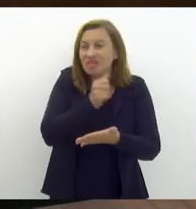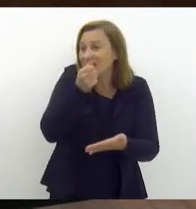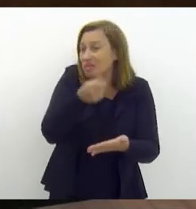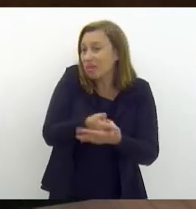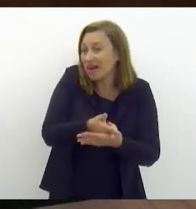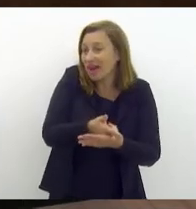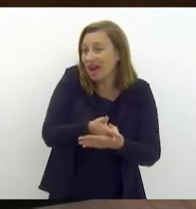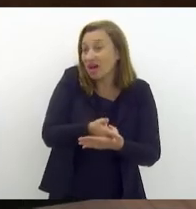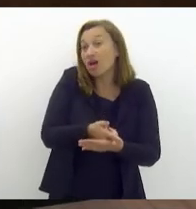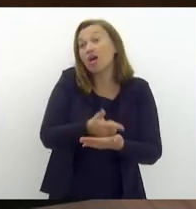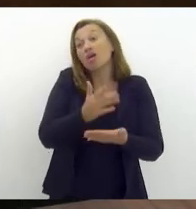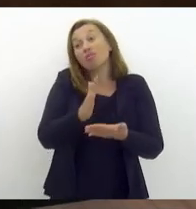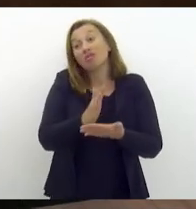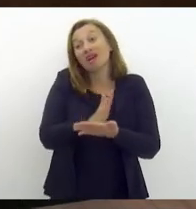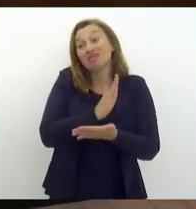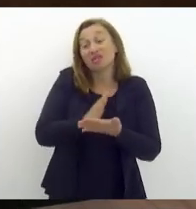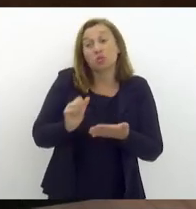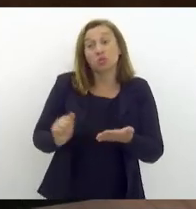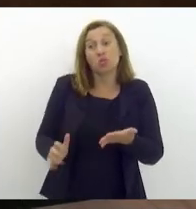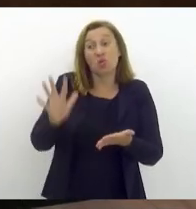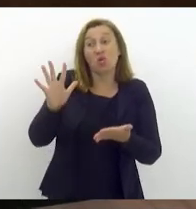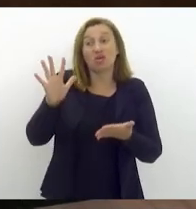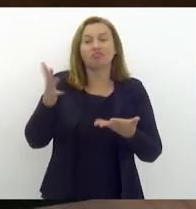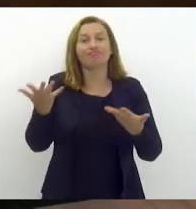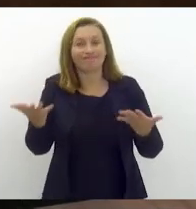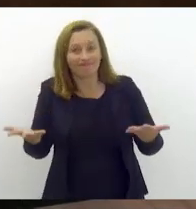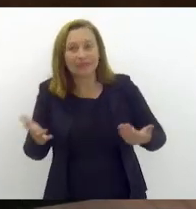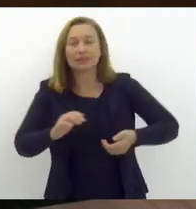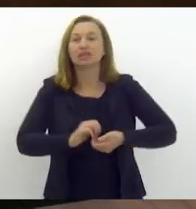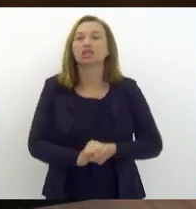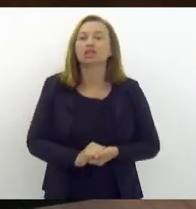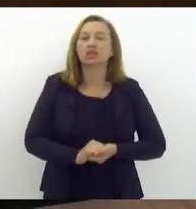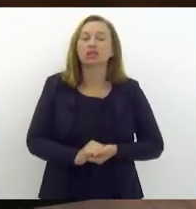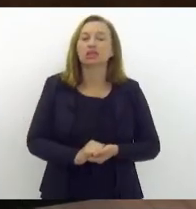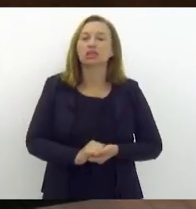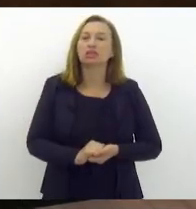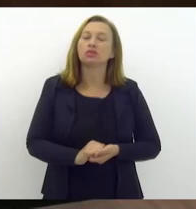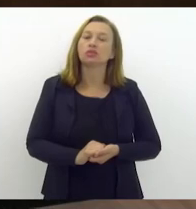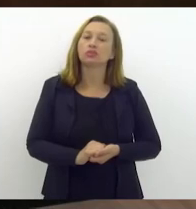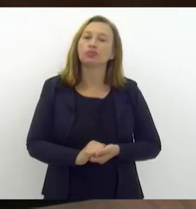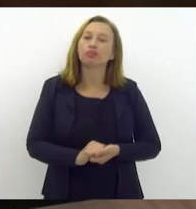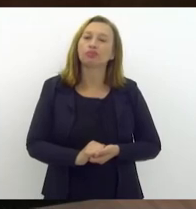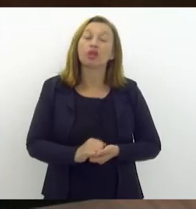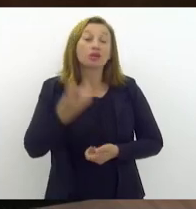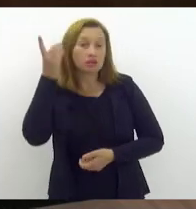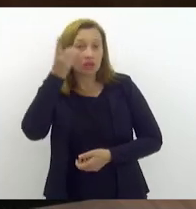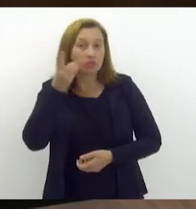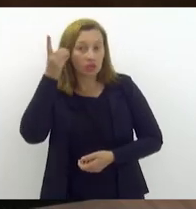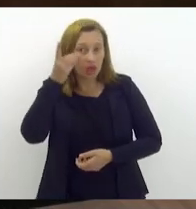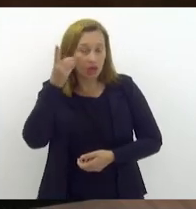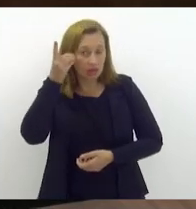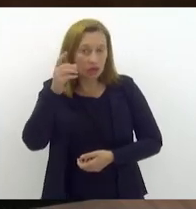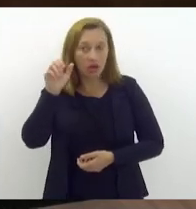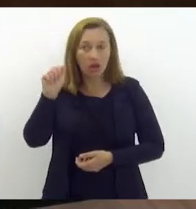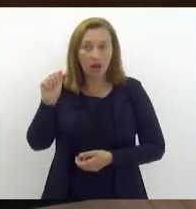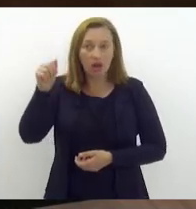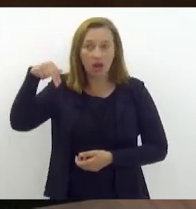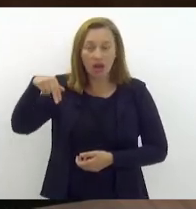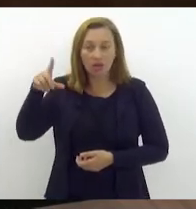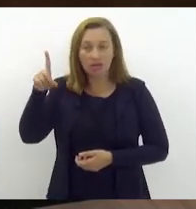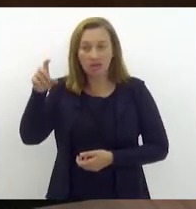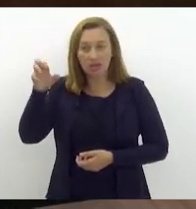custo mensal muito grande. E pretende o deputado Anderson